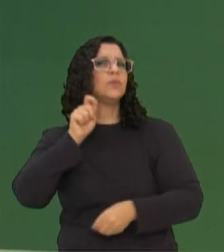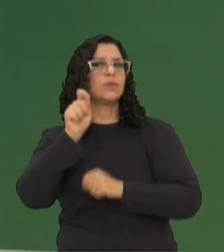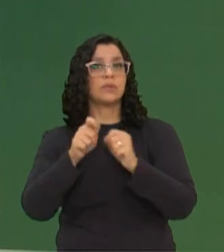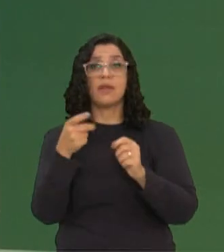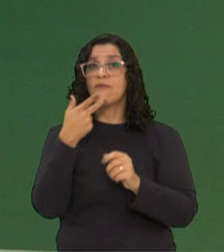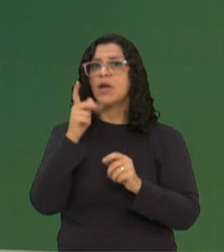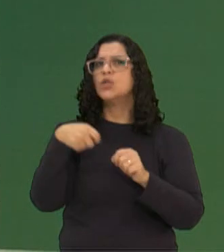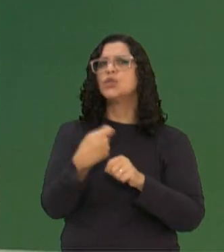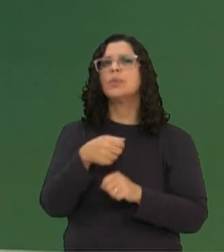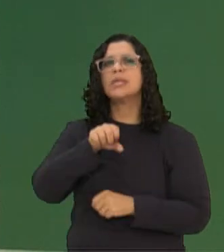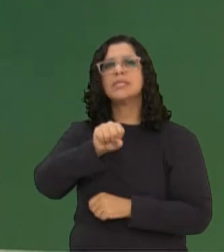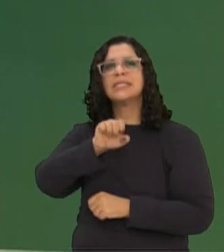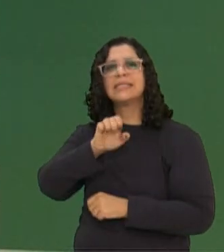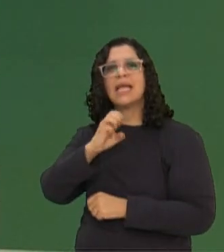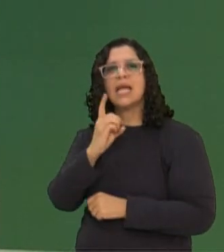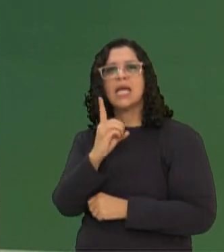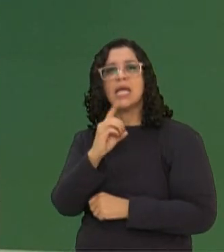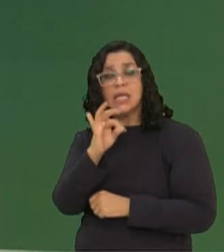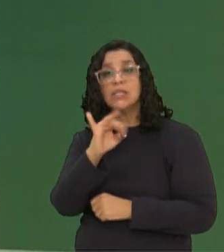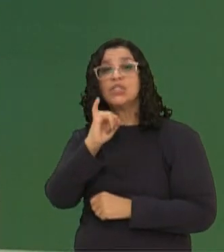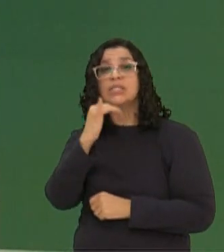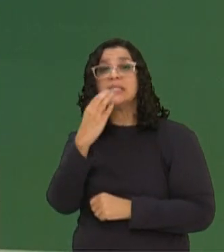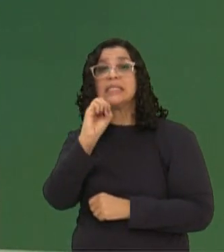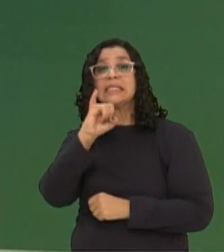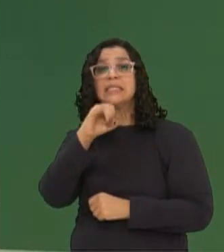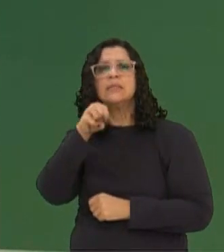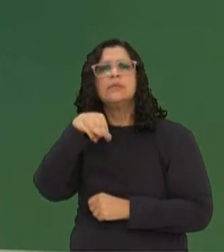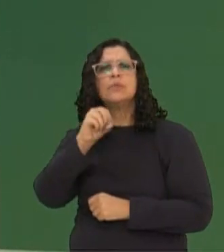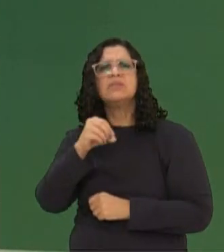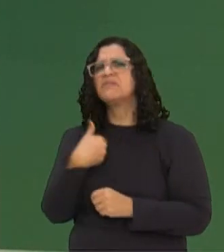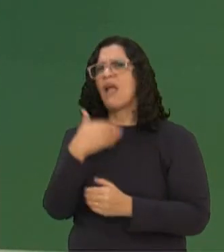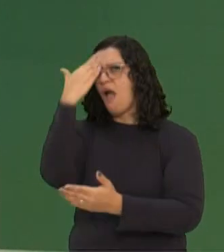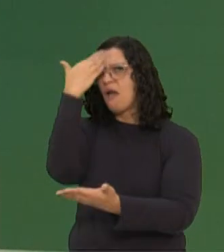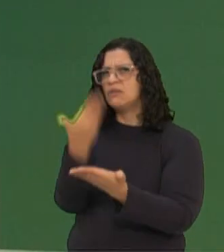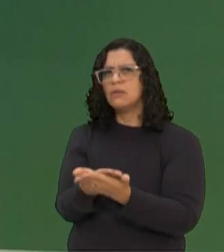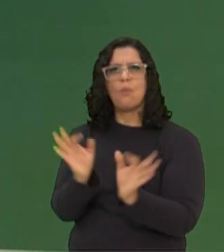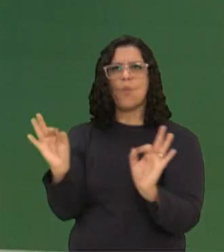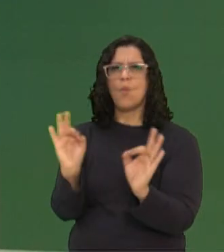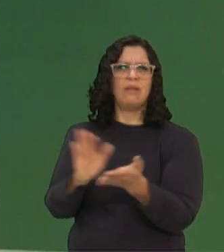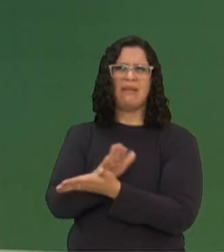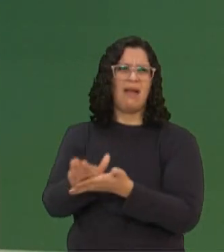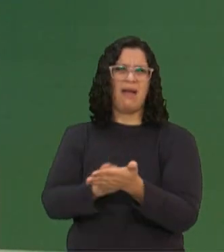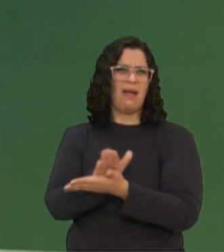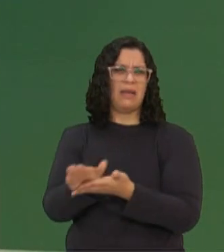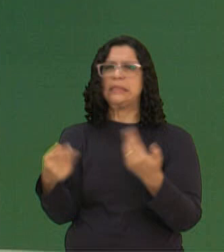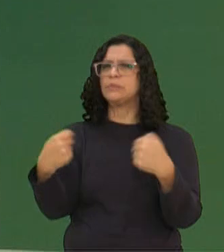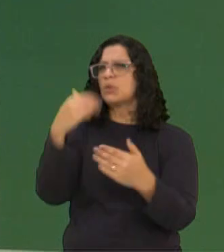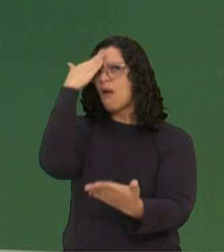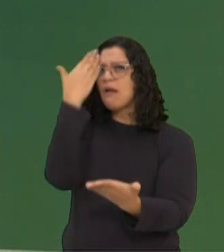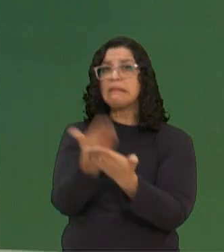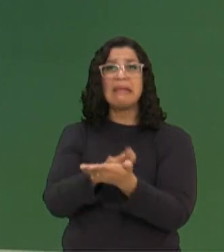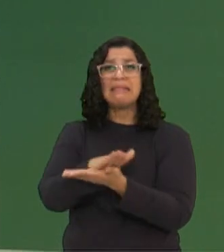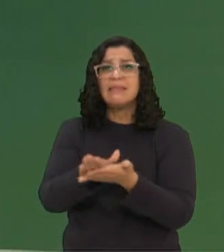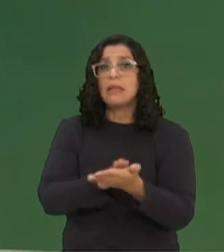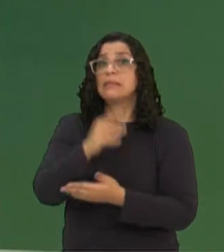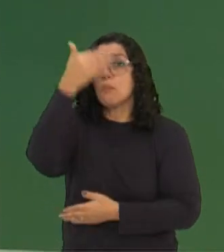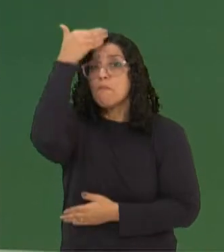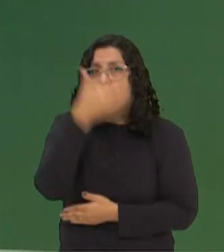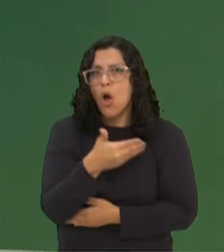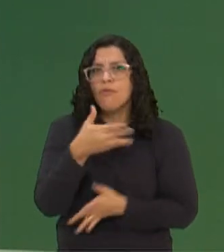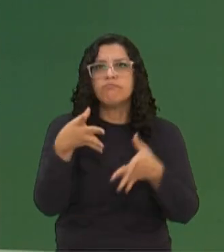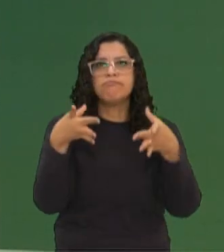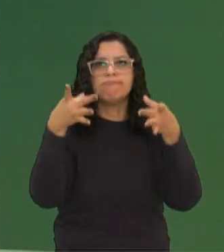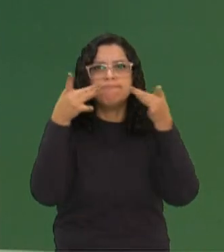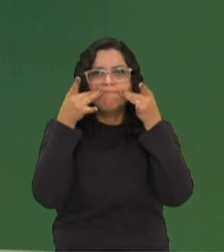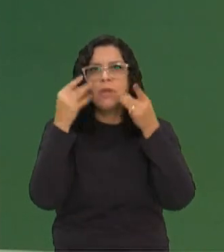defender um ceticismo. Ele vai dizer que a gente tem que desacreditar em tudo. A gente só pode acreditar naquilo que é comprovado, que a gente vê,